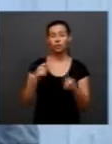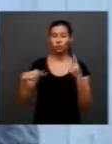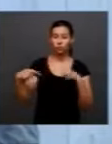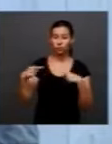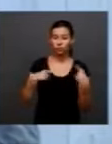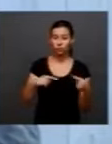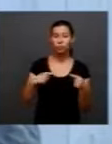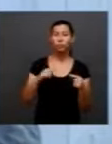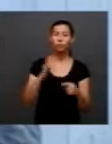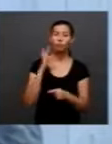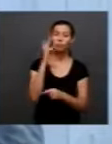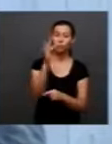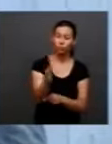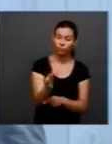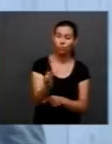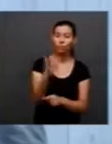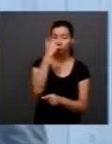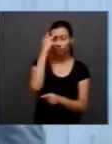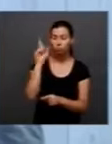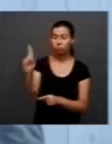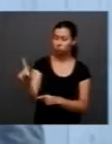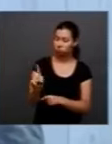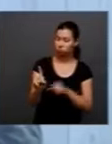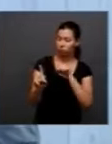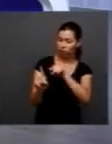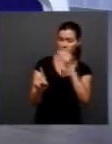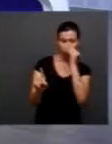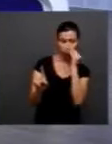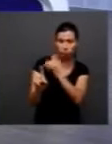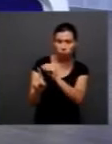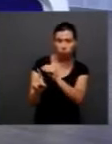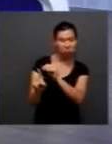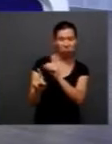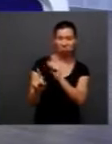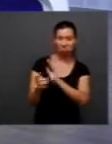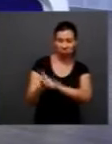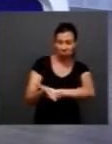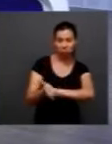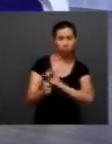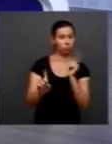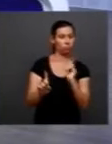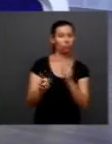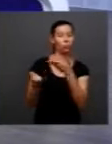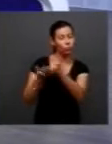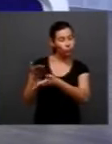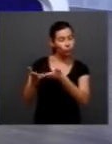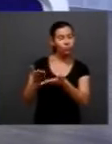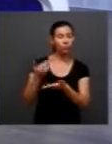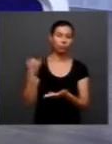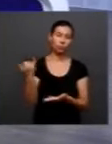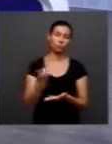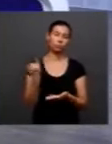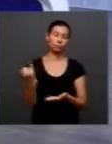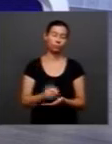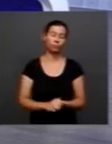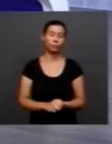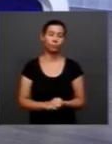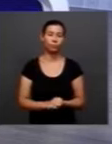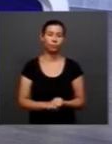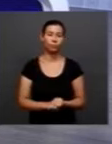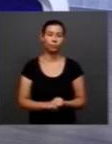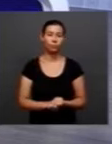atuar de uma maneira mais coerente, mais humana. Gustavo, tem aumentado o número de homossexuais, pessoas